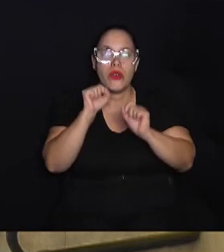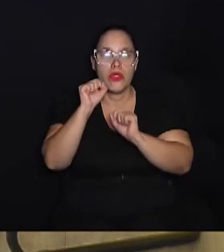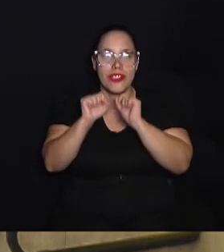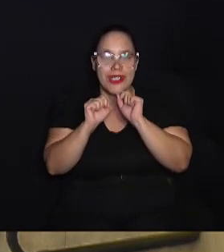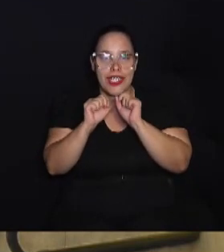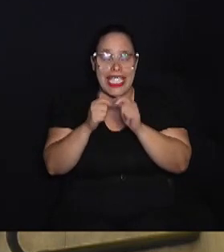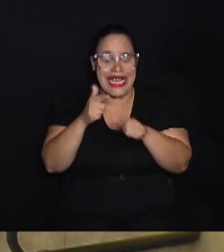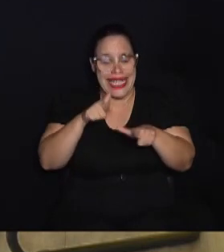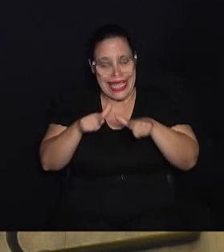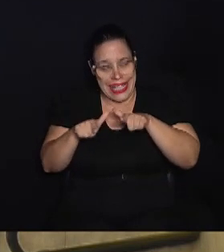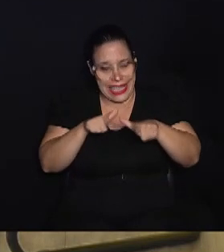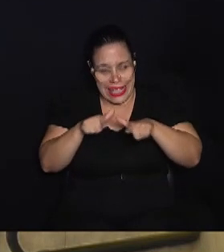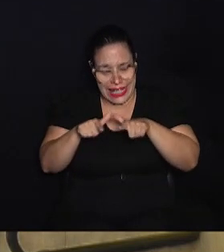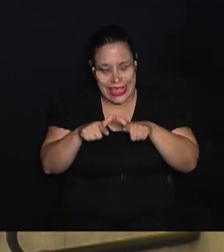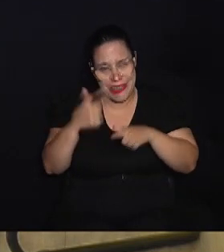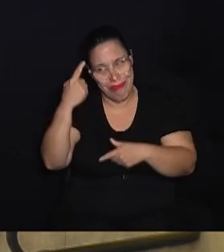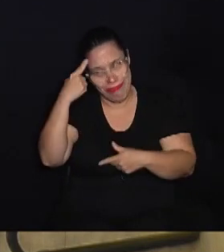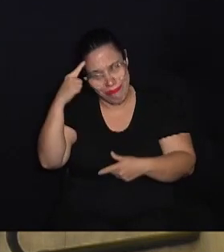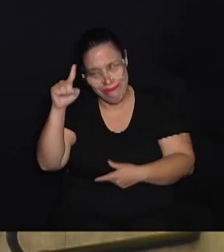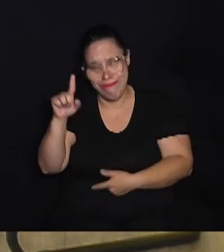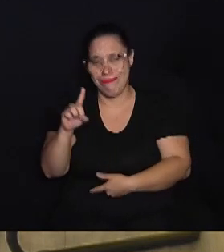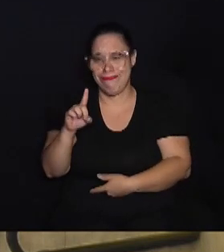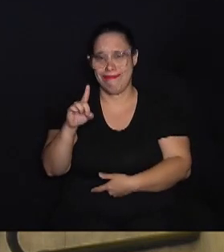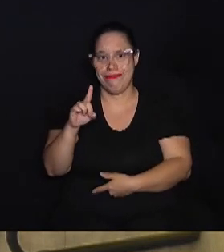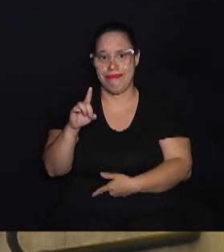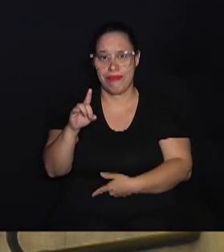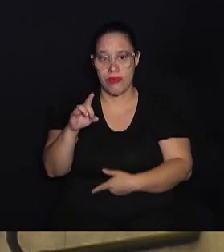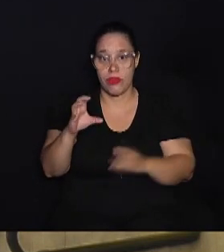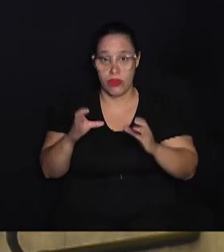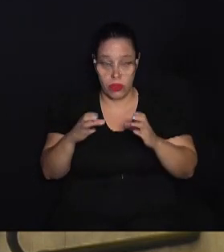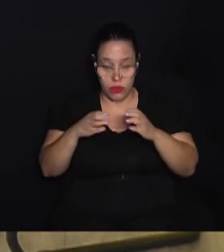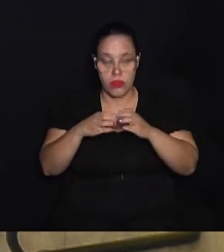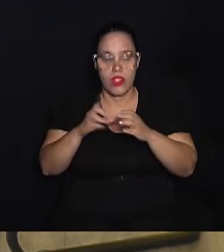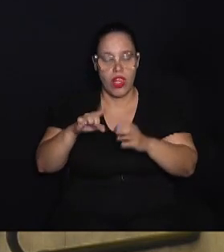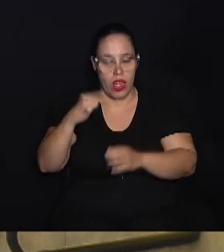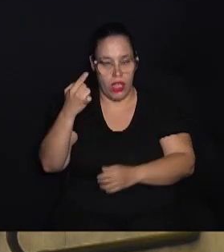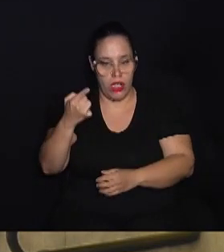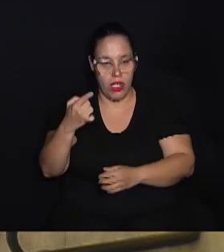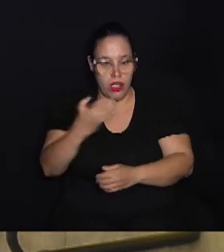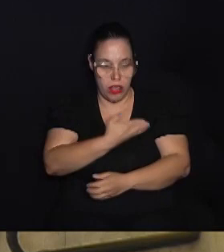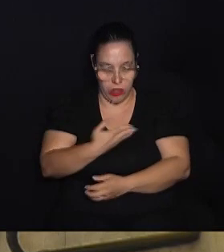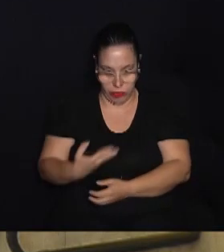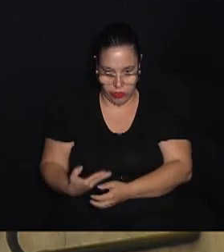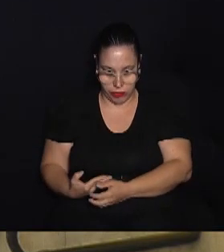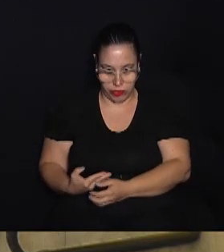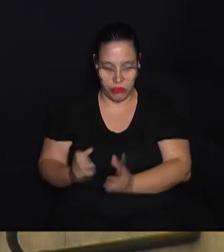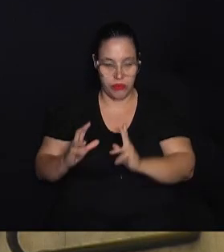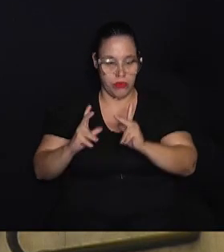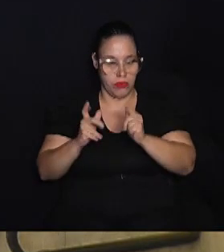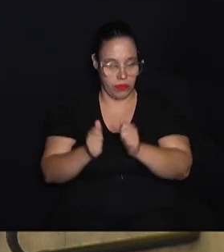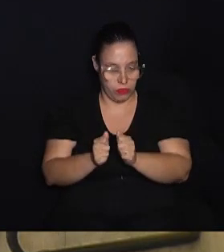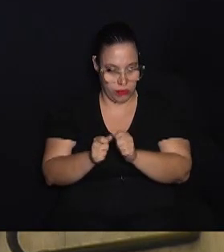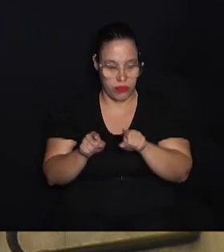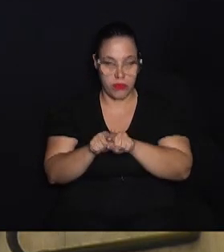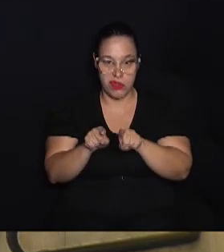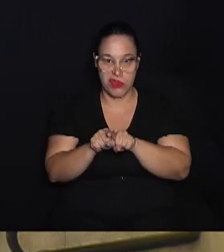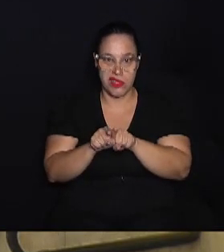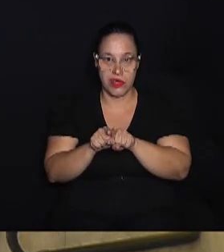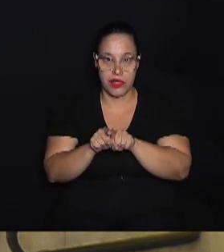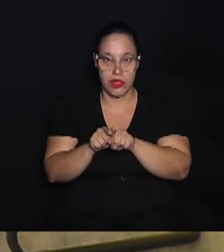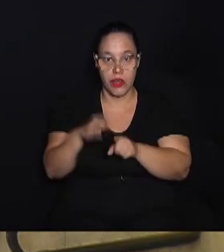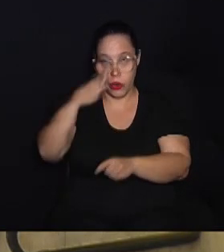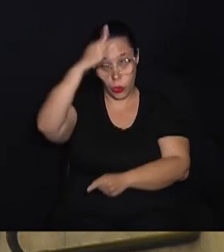bastante trabalho com esses dias é uma das corporações, além da Defesa Civil, que tem todo um trabalho também, Corpo